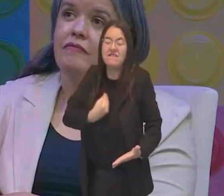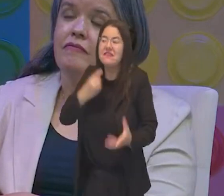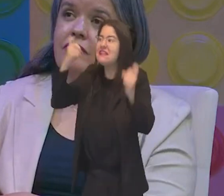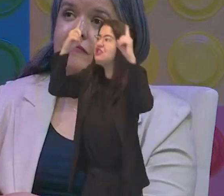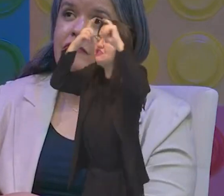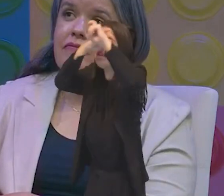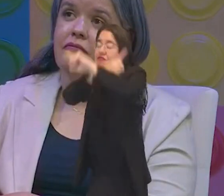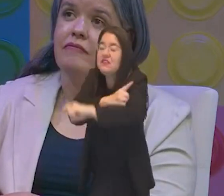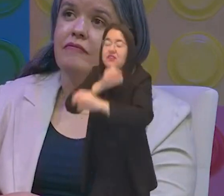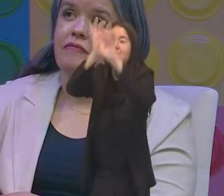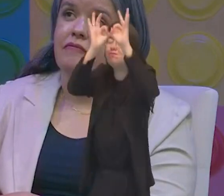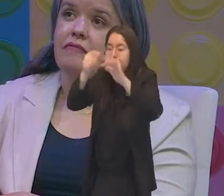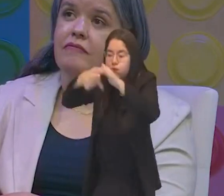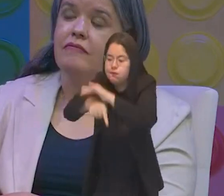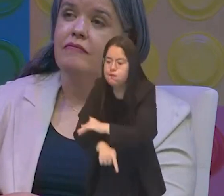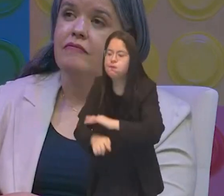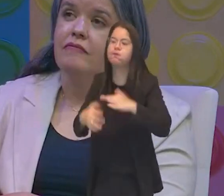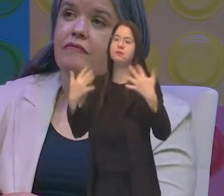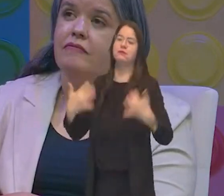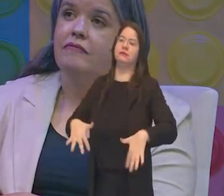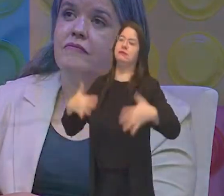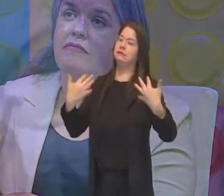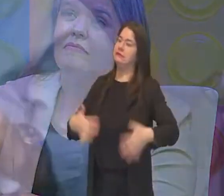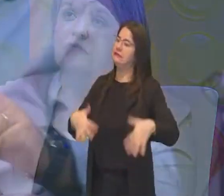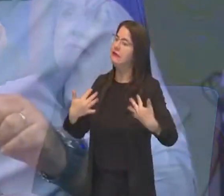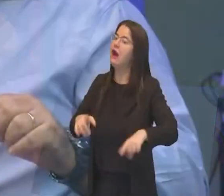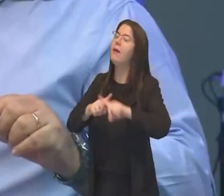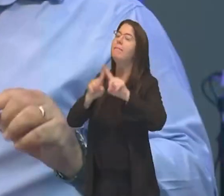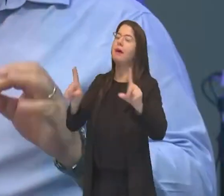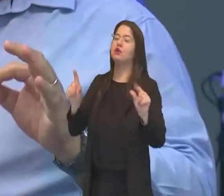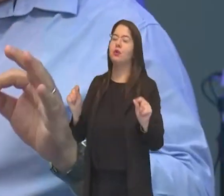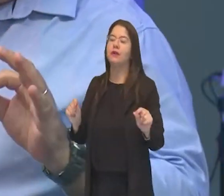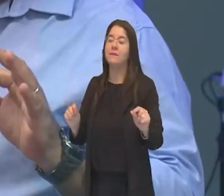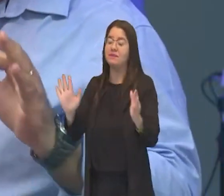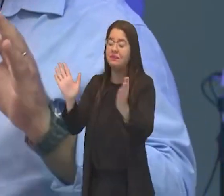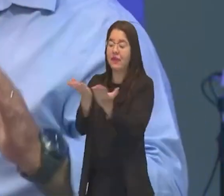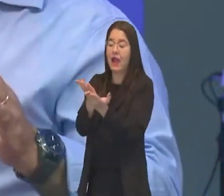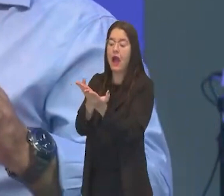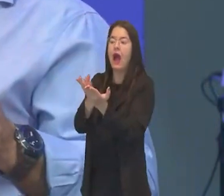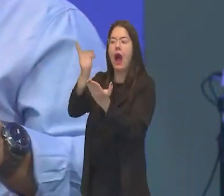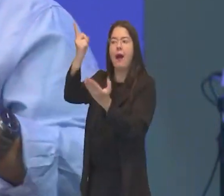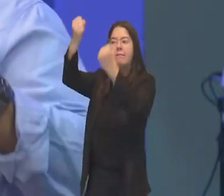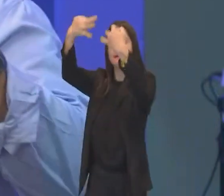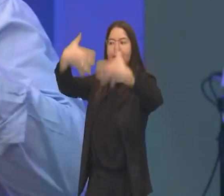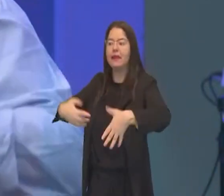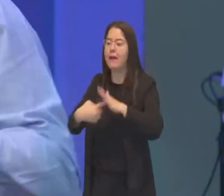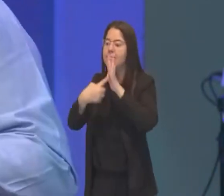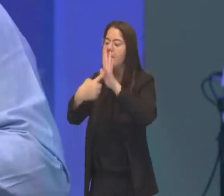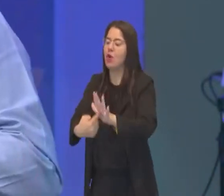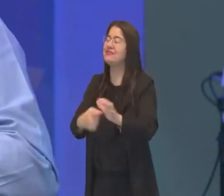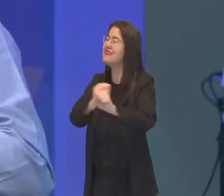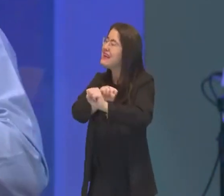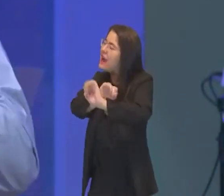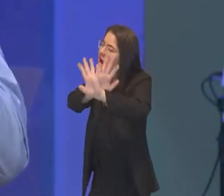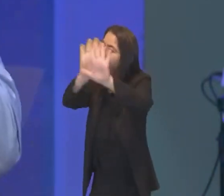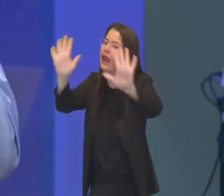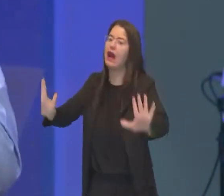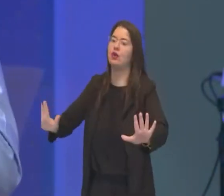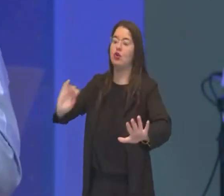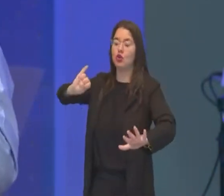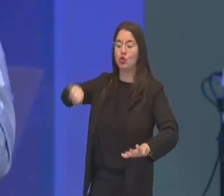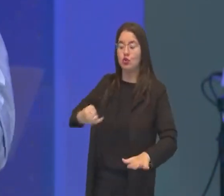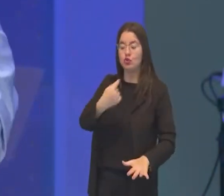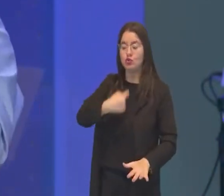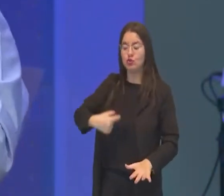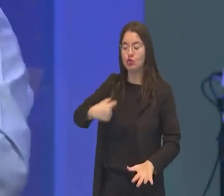muito difícil. Mas é nesse momento que a Bíblia declara, ela nos diz que